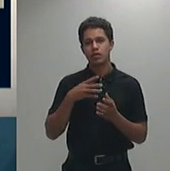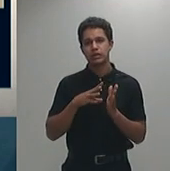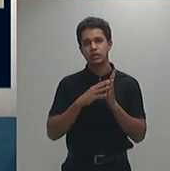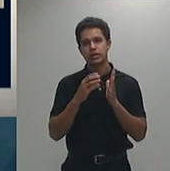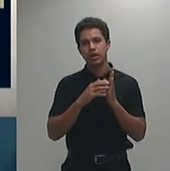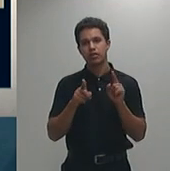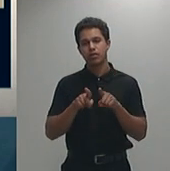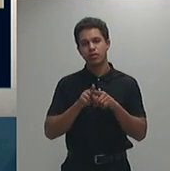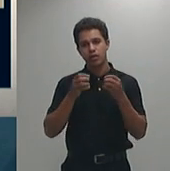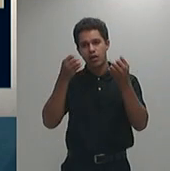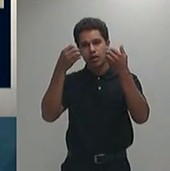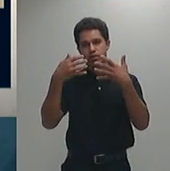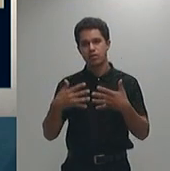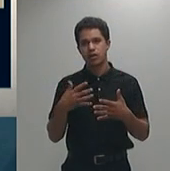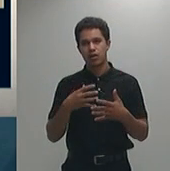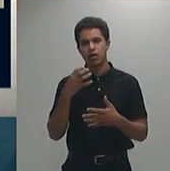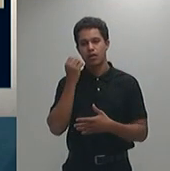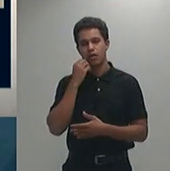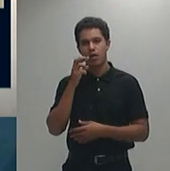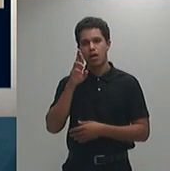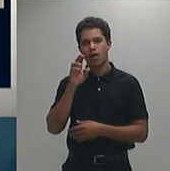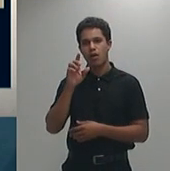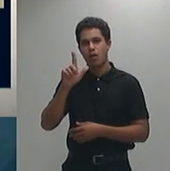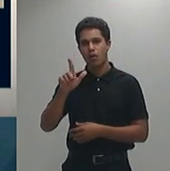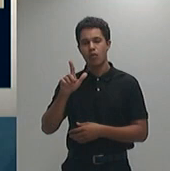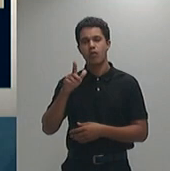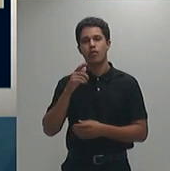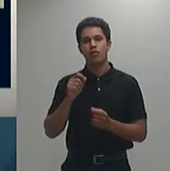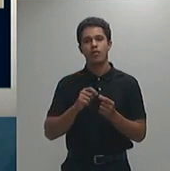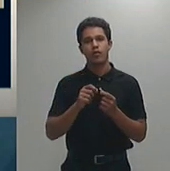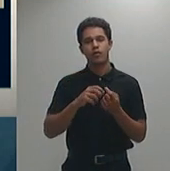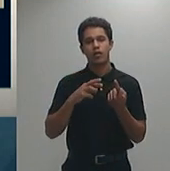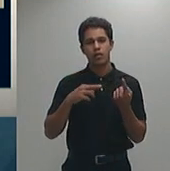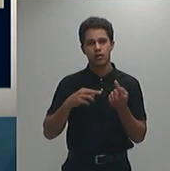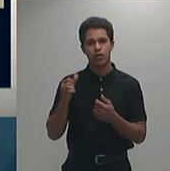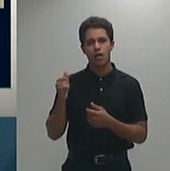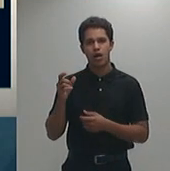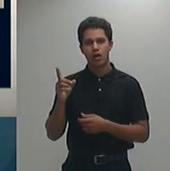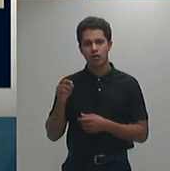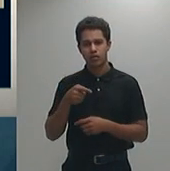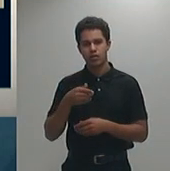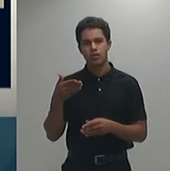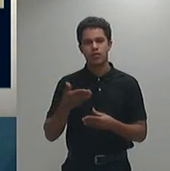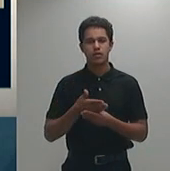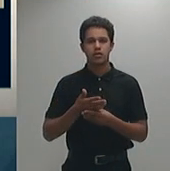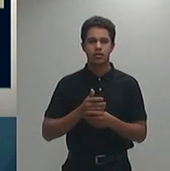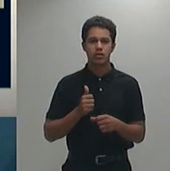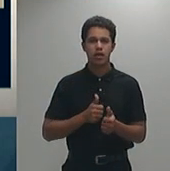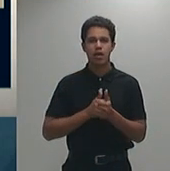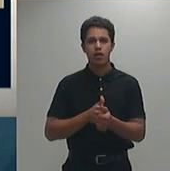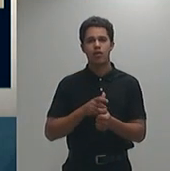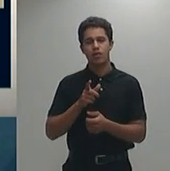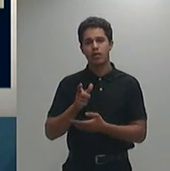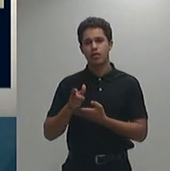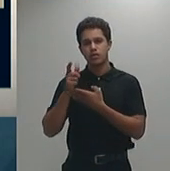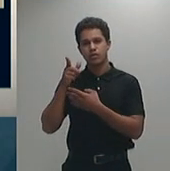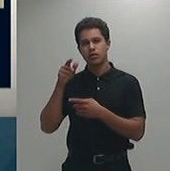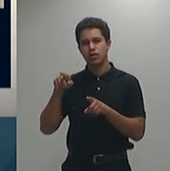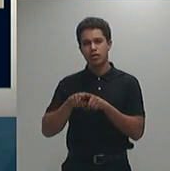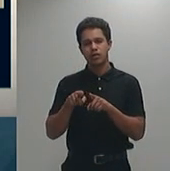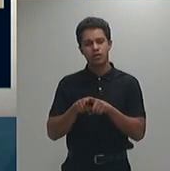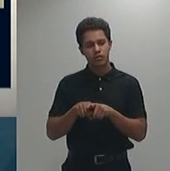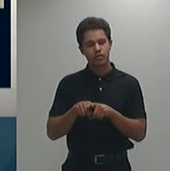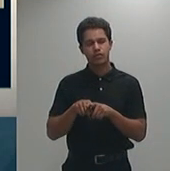adotados pelo Ministro Raul Araújo redator para o acórdão daquele processo que acompanhando sua excelência também acentuou aplicação extensiva